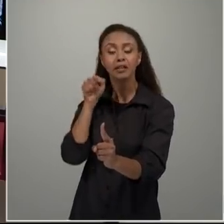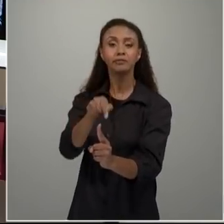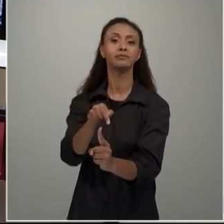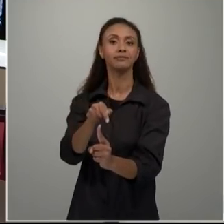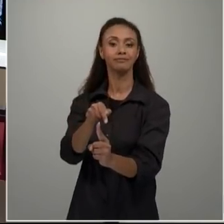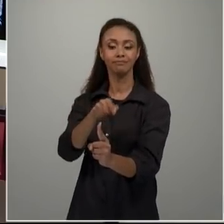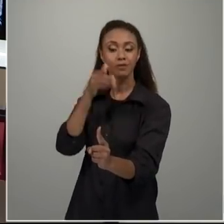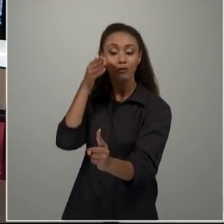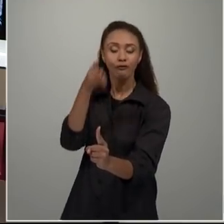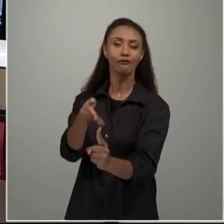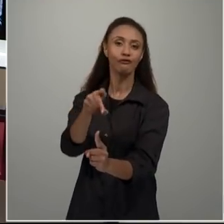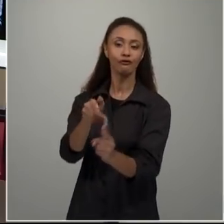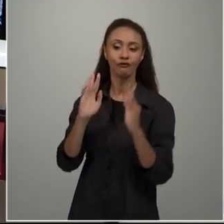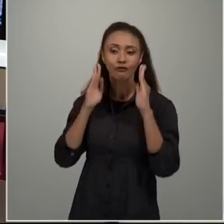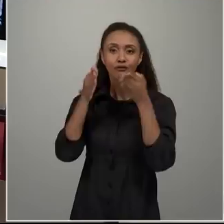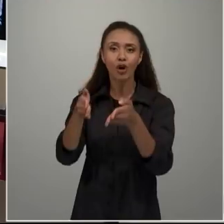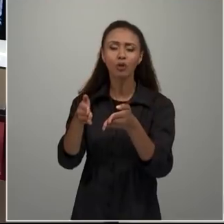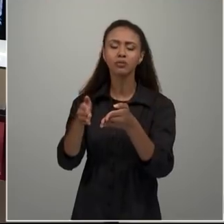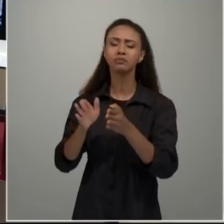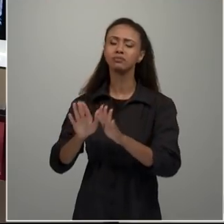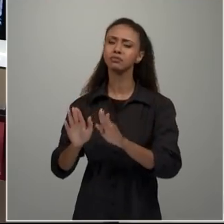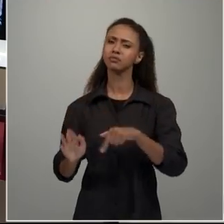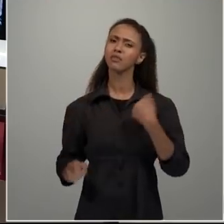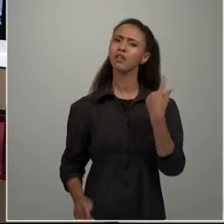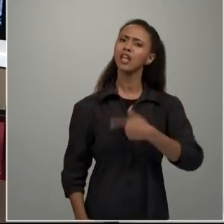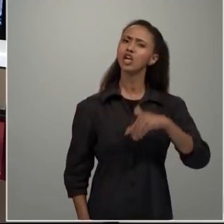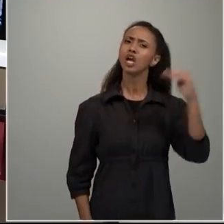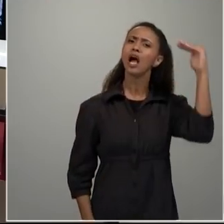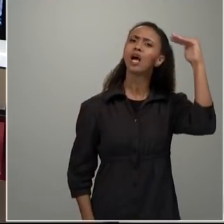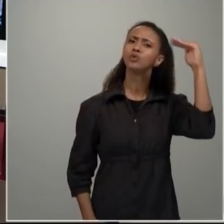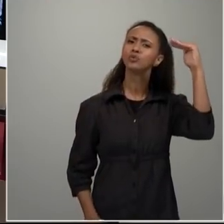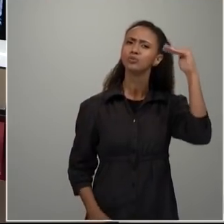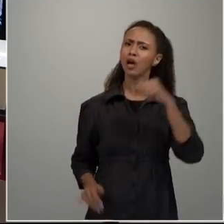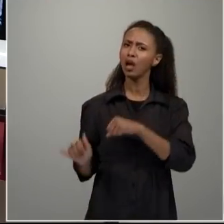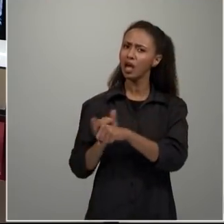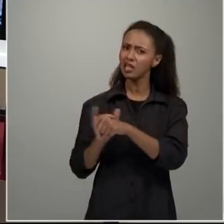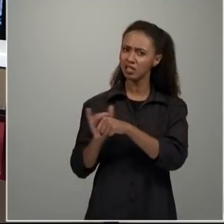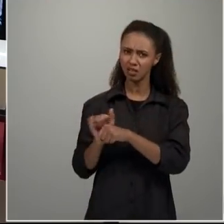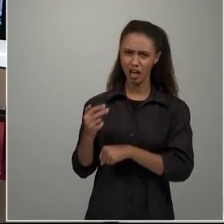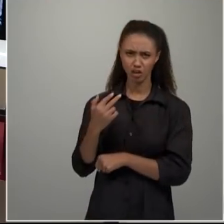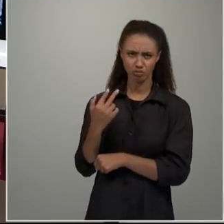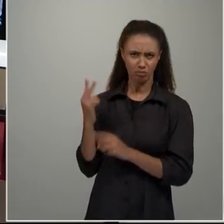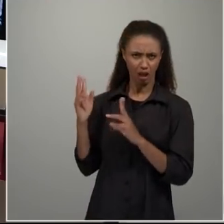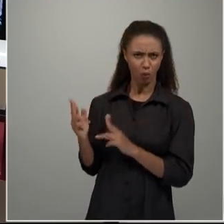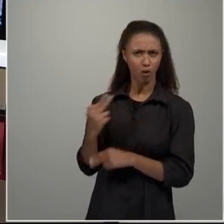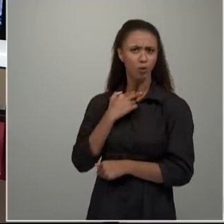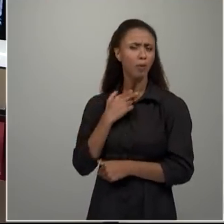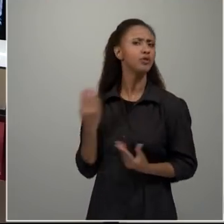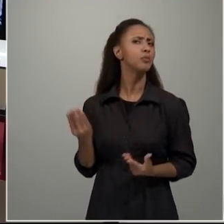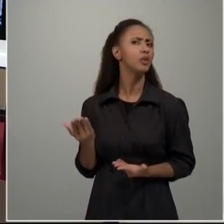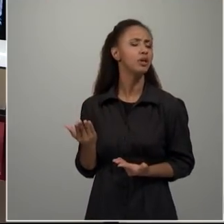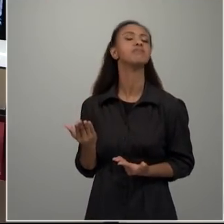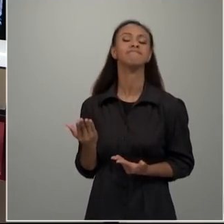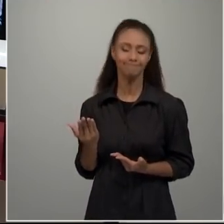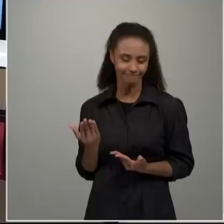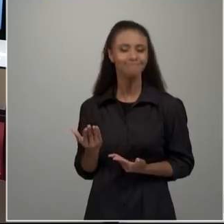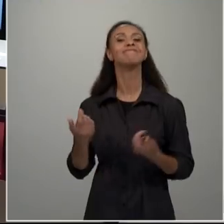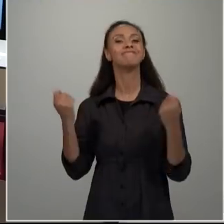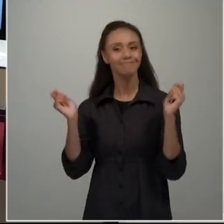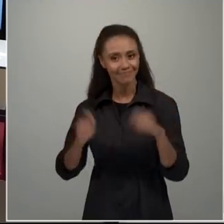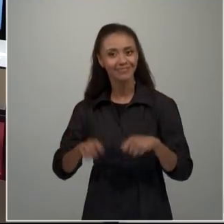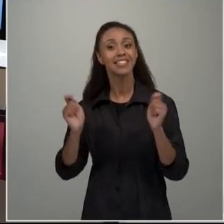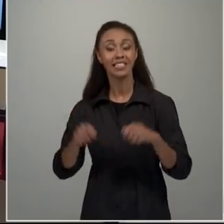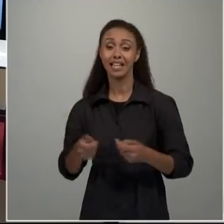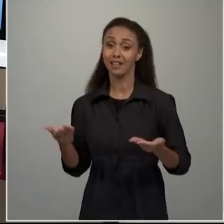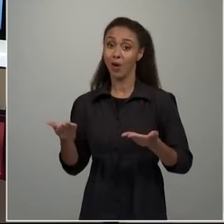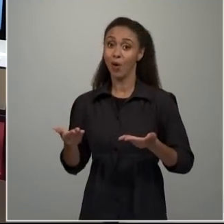nós adultos a gente não pode utilizar a mesma estratégia então eu acho que é isso que venho trazer pra vocês que é na verdade o